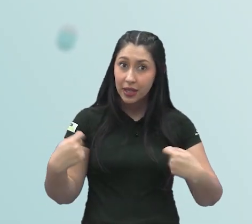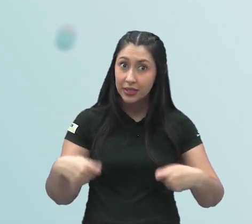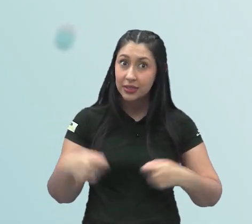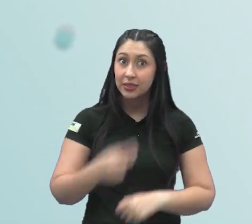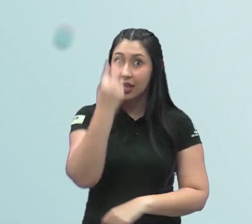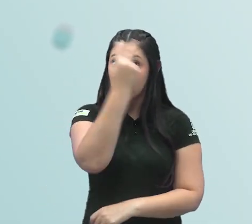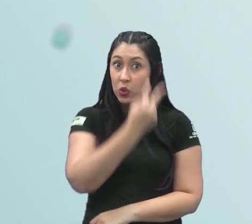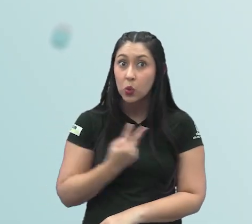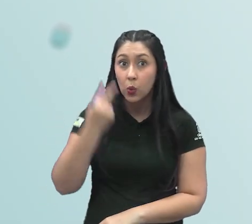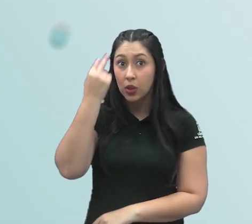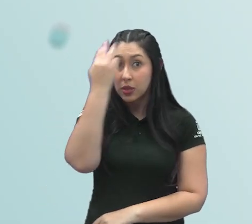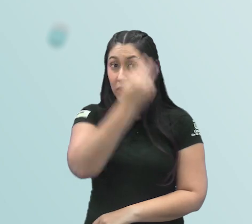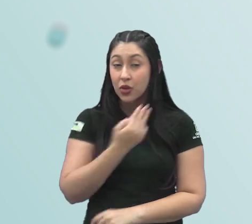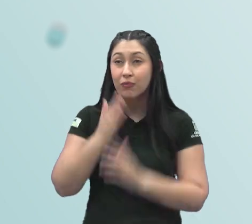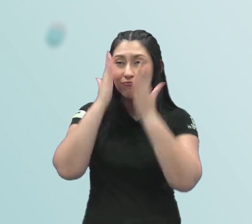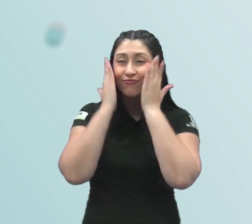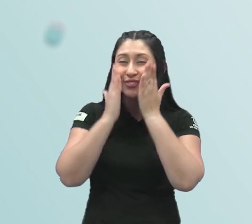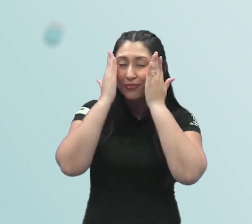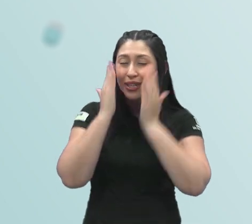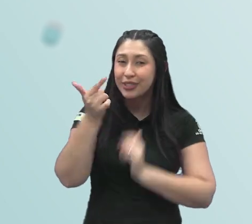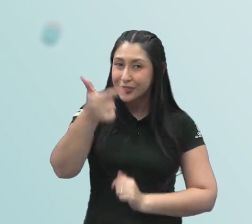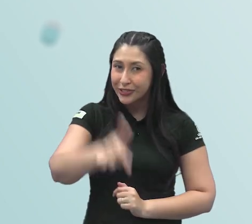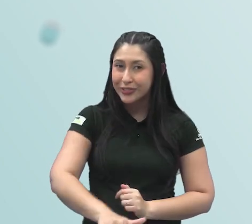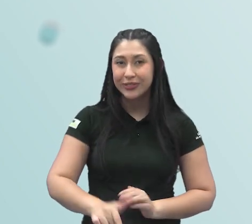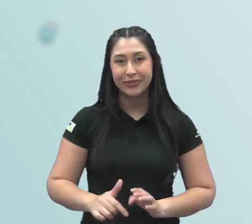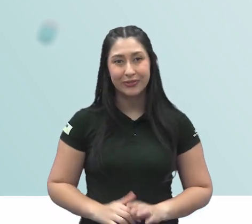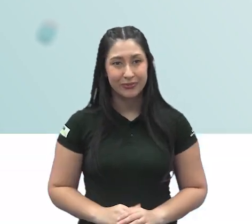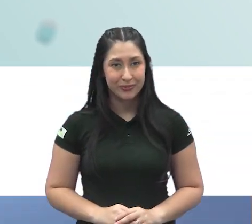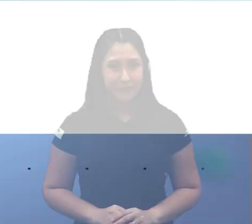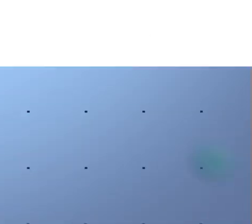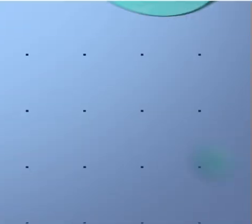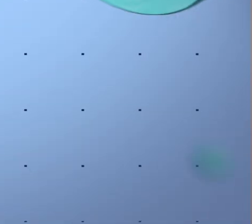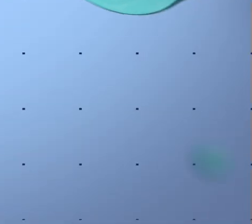lembrar. E deve ser reaplicado a cada 2 a 3 horas.